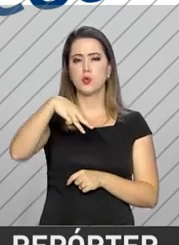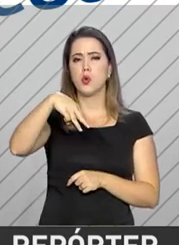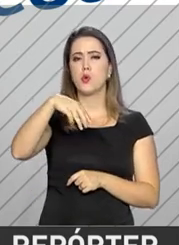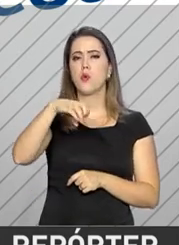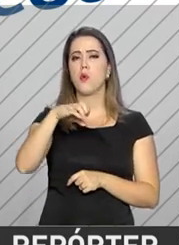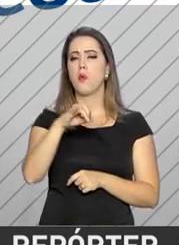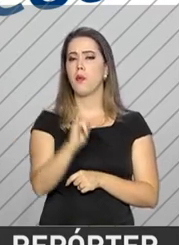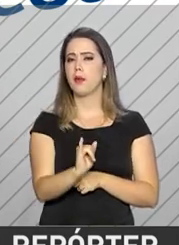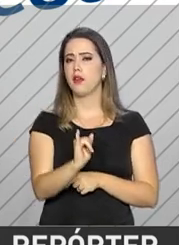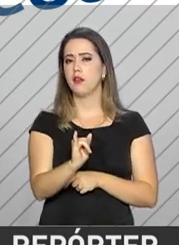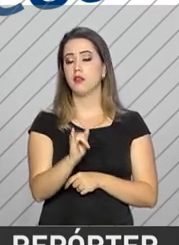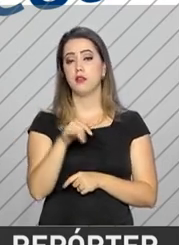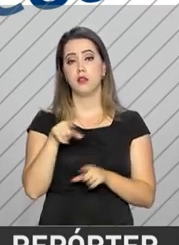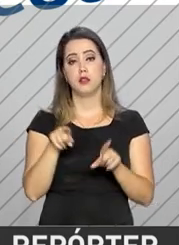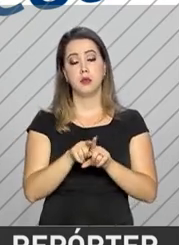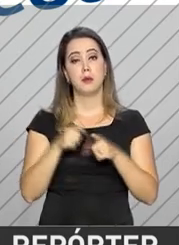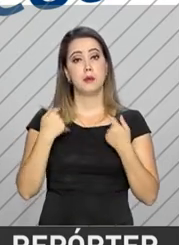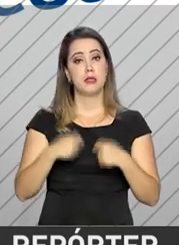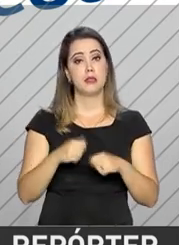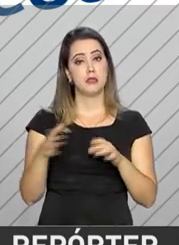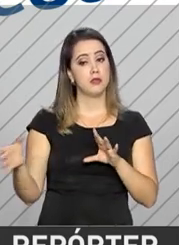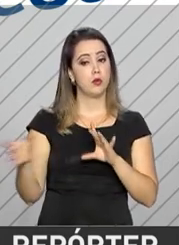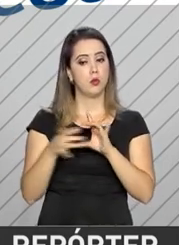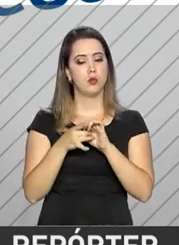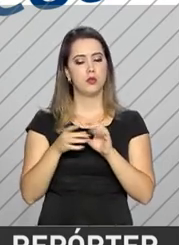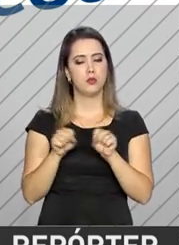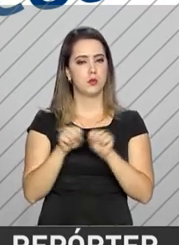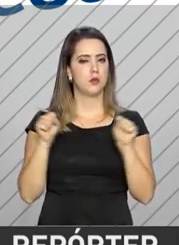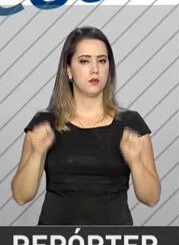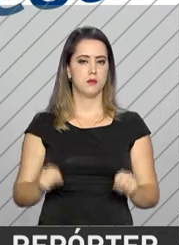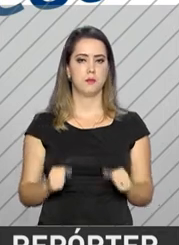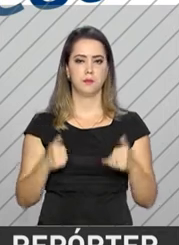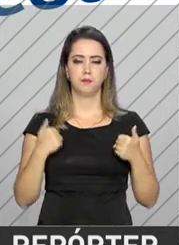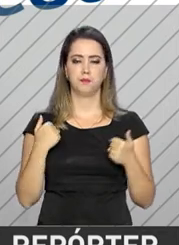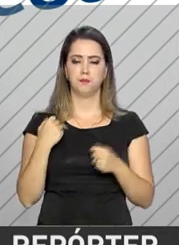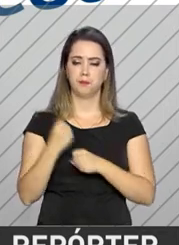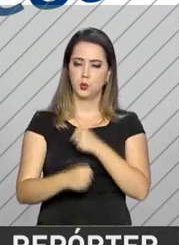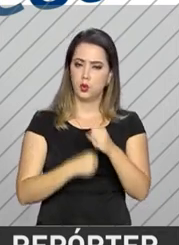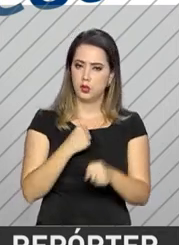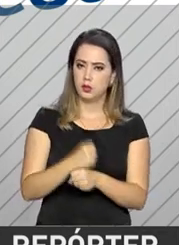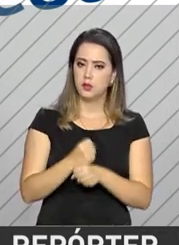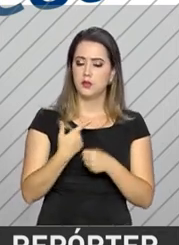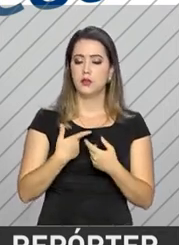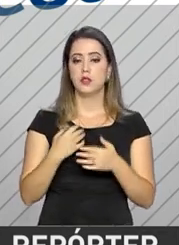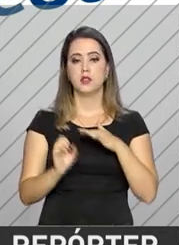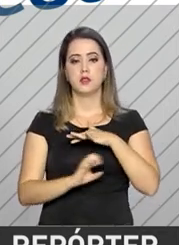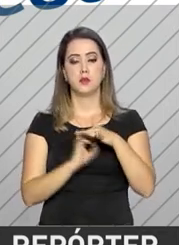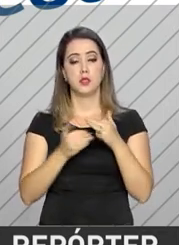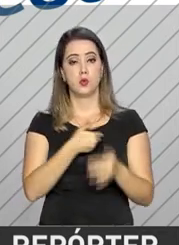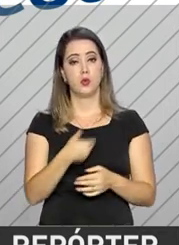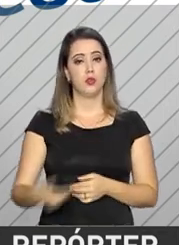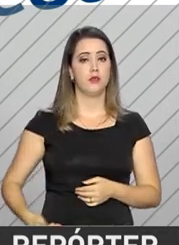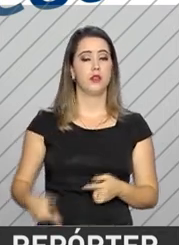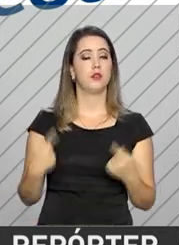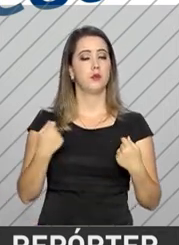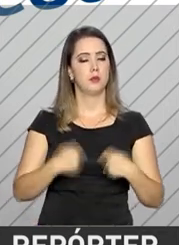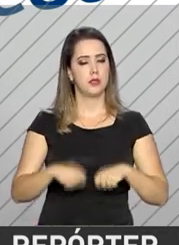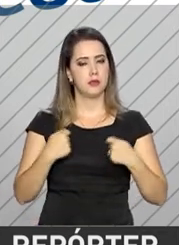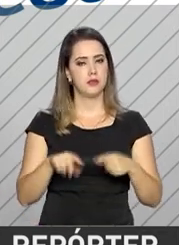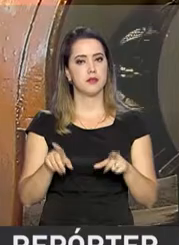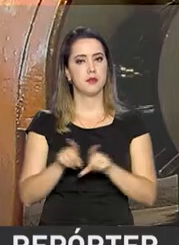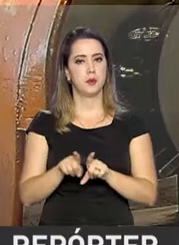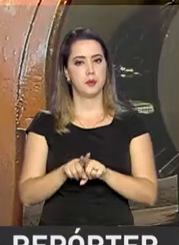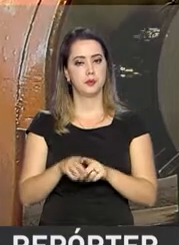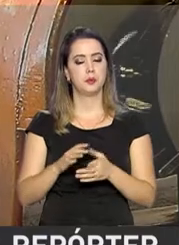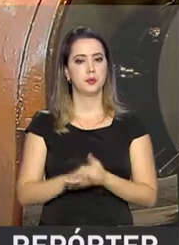individuais que possuem empregados terão que aderir ao programa. No ano que vem, as empresas públicas também vão passar a usar o